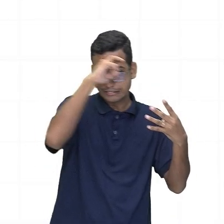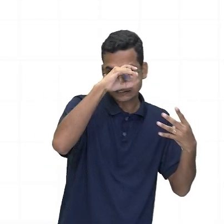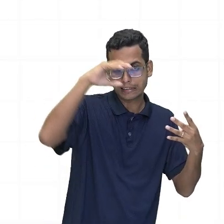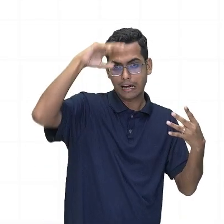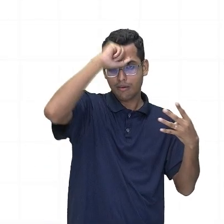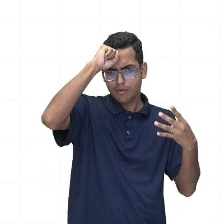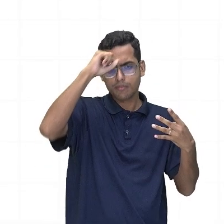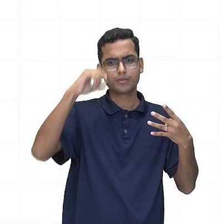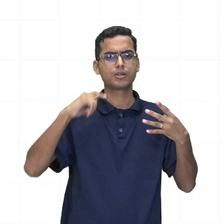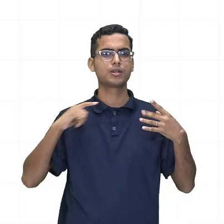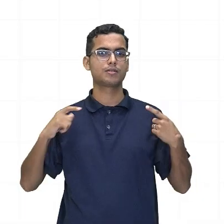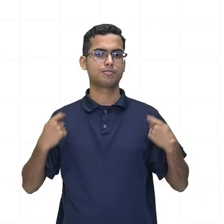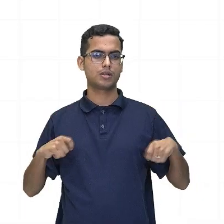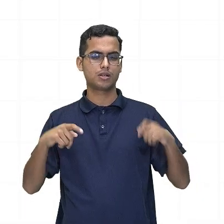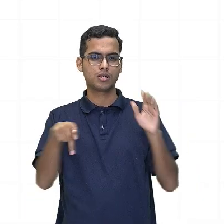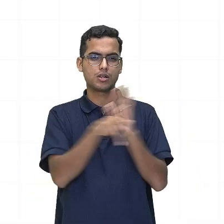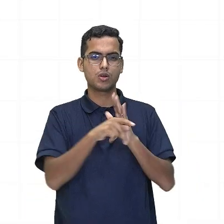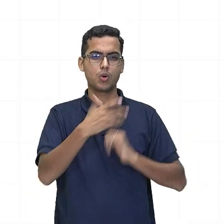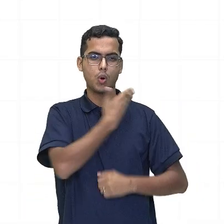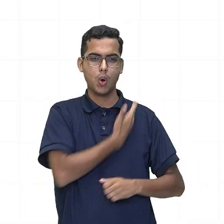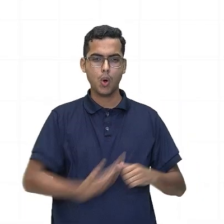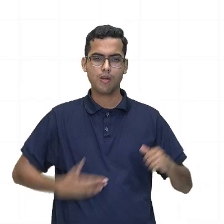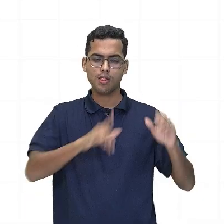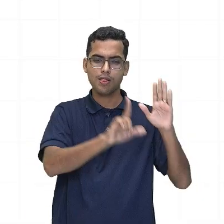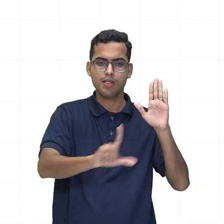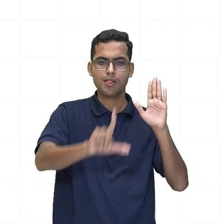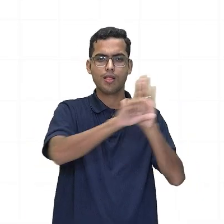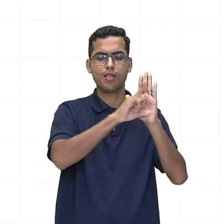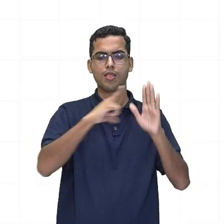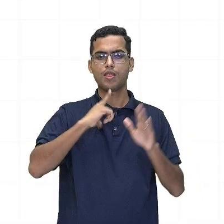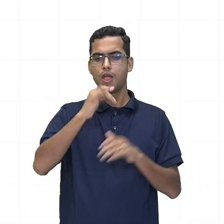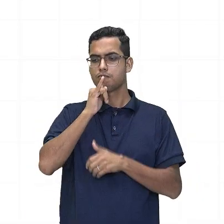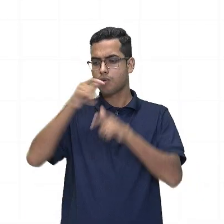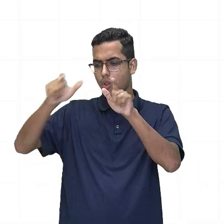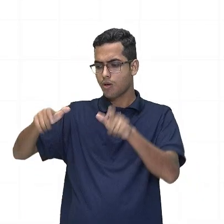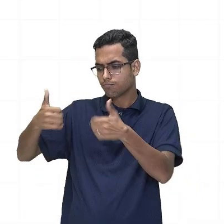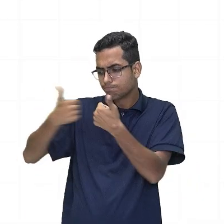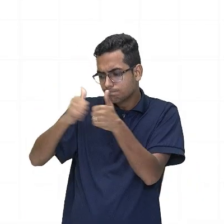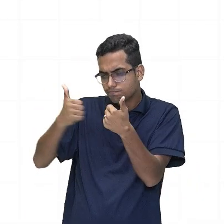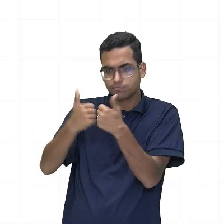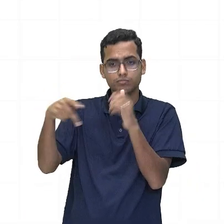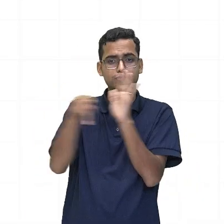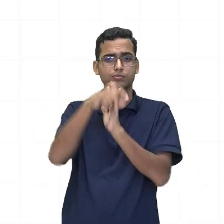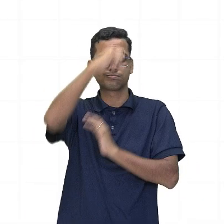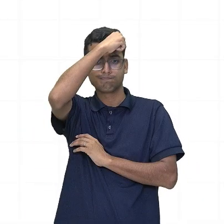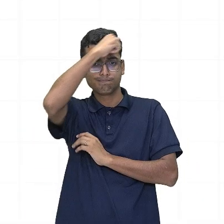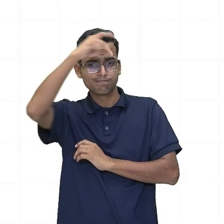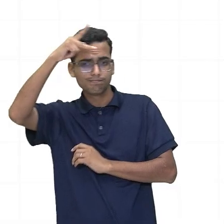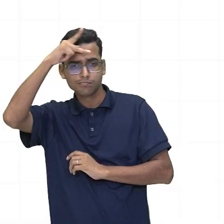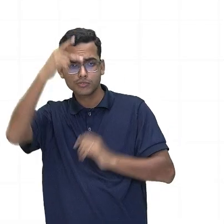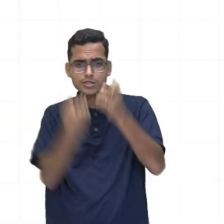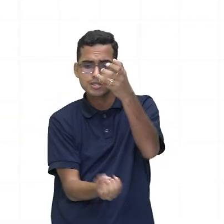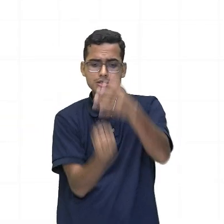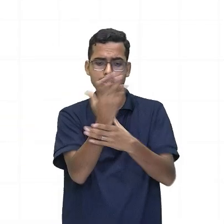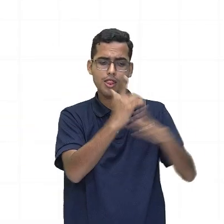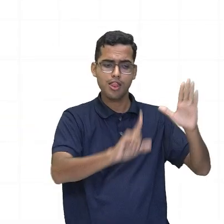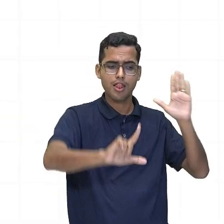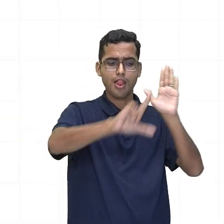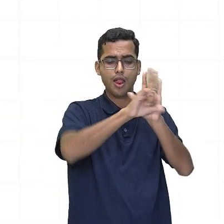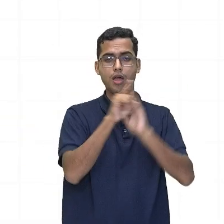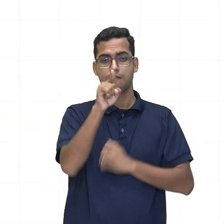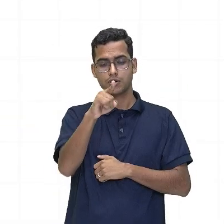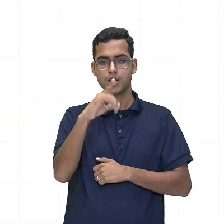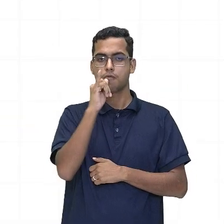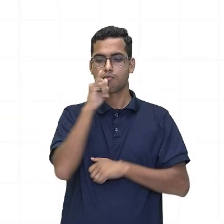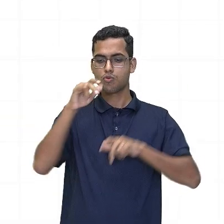Estado transforme em lei. Como nas cidades que têm ônibus, né, muitas vezes a prefeitura transforma em lei você ceder o